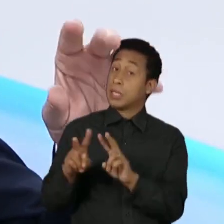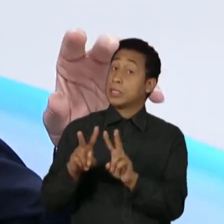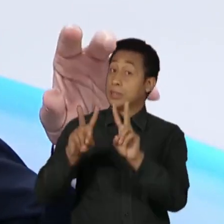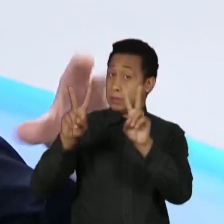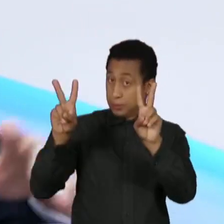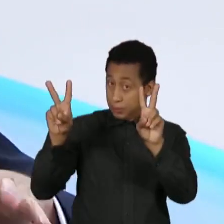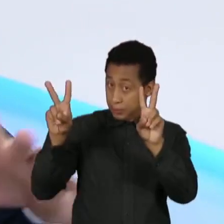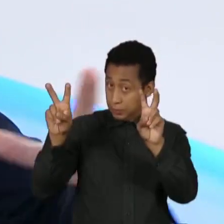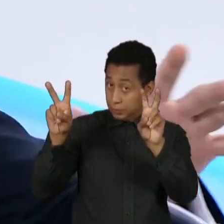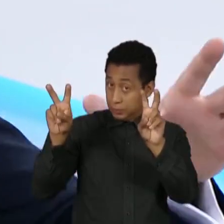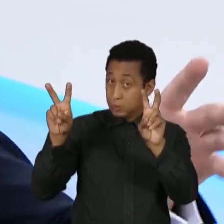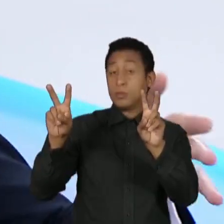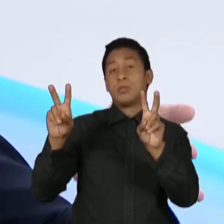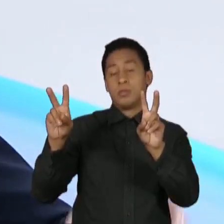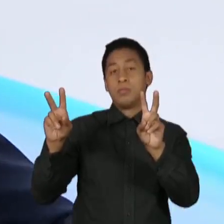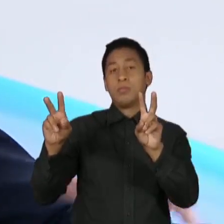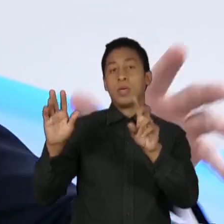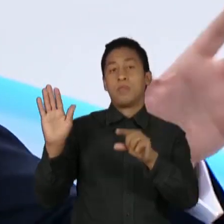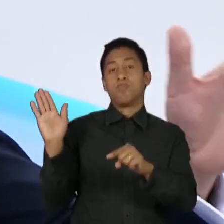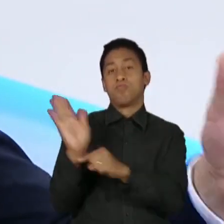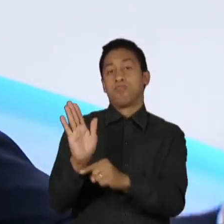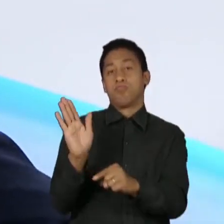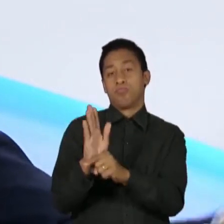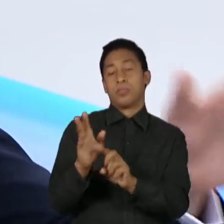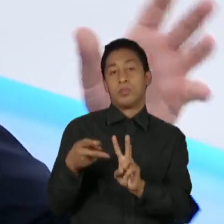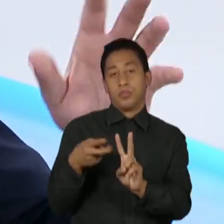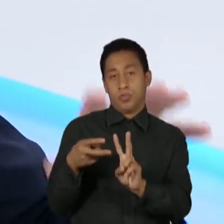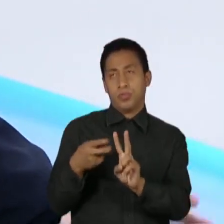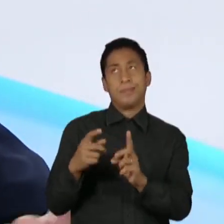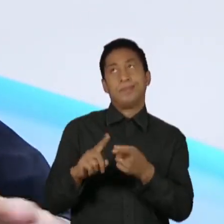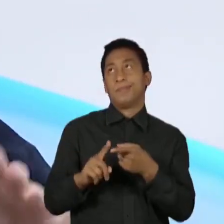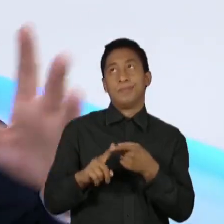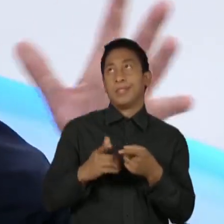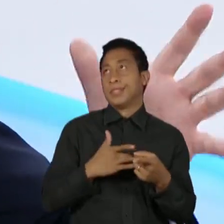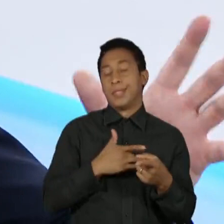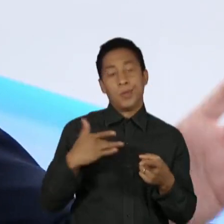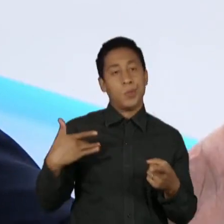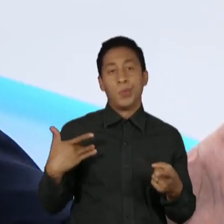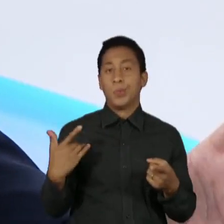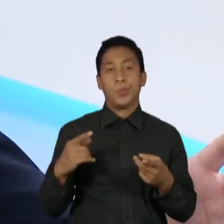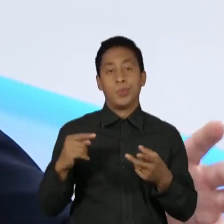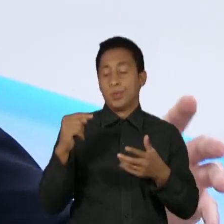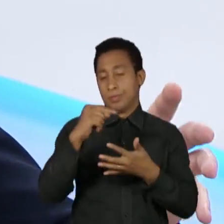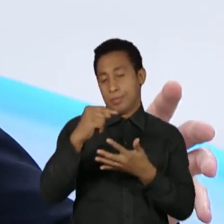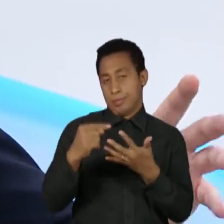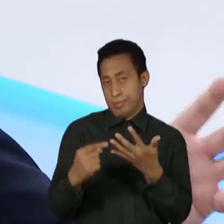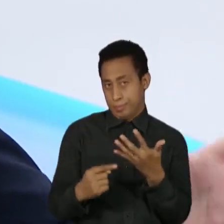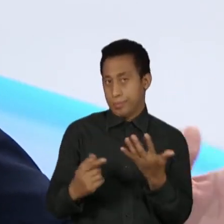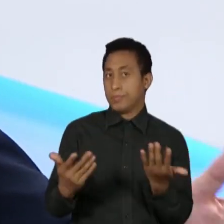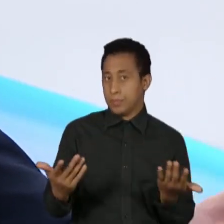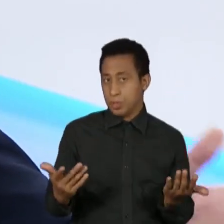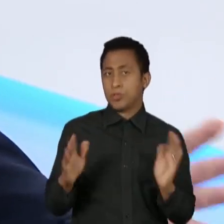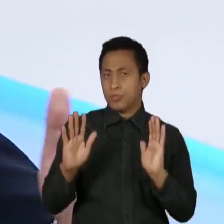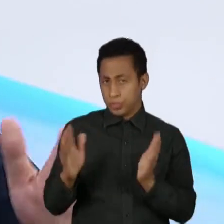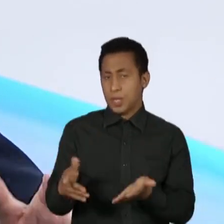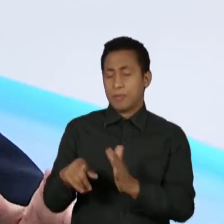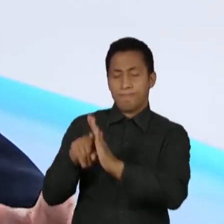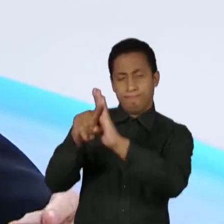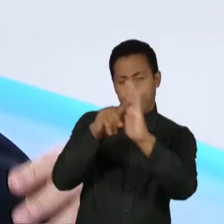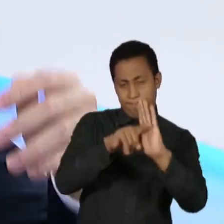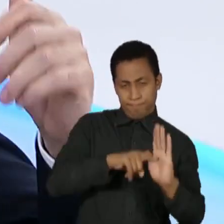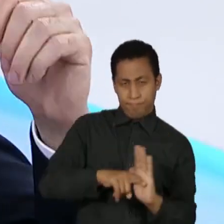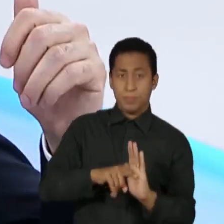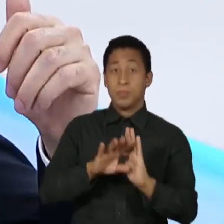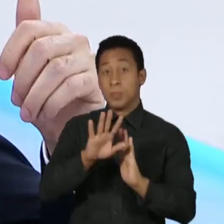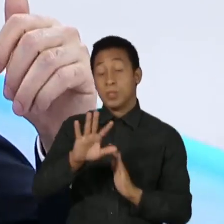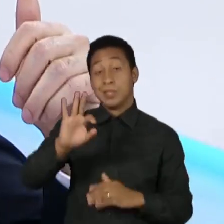a política indigenista desde de saúde indígena até outras questões o certo é